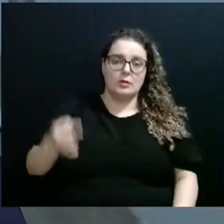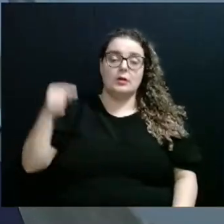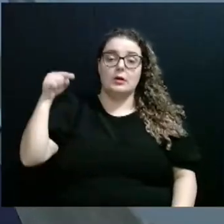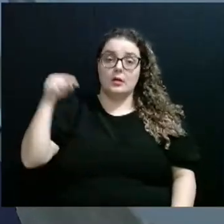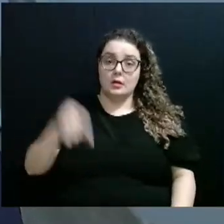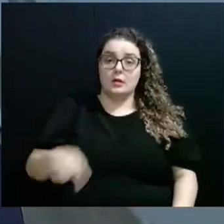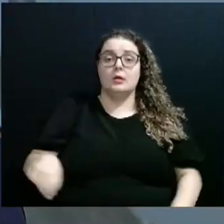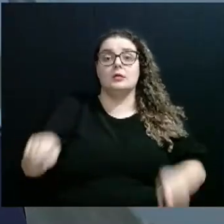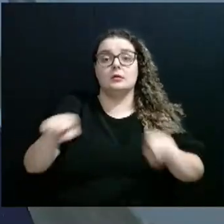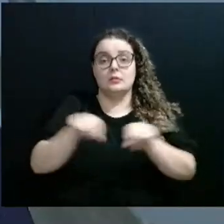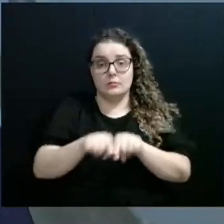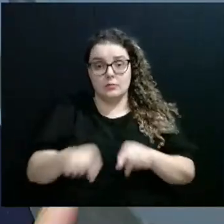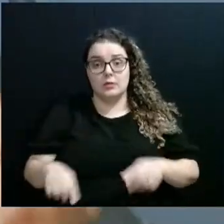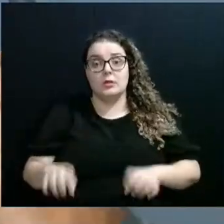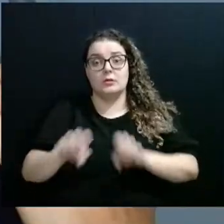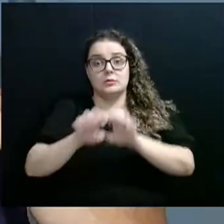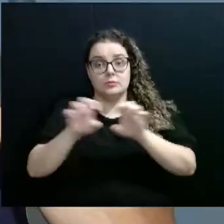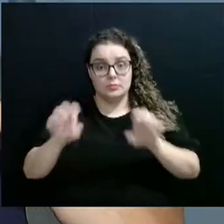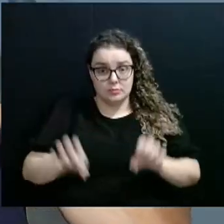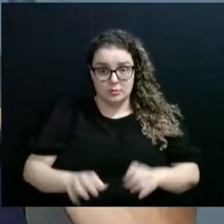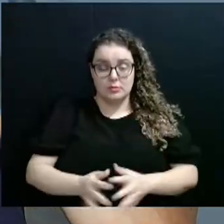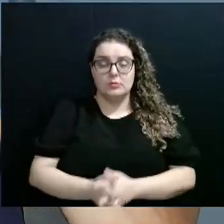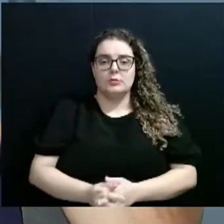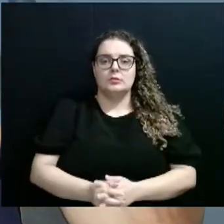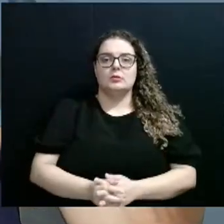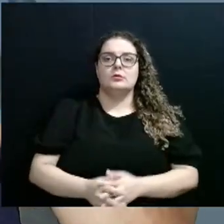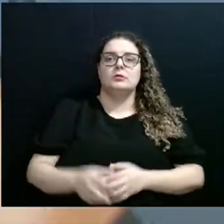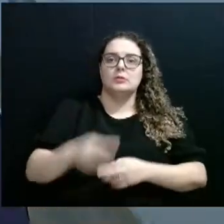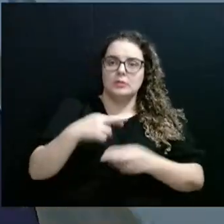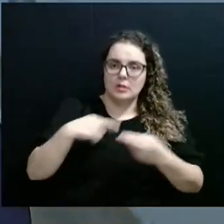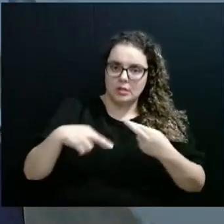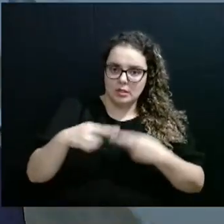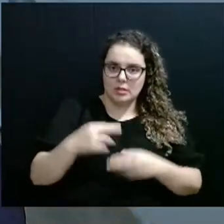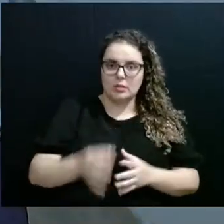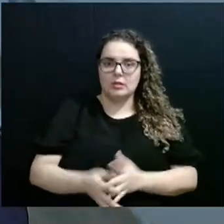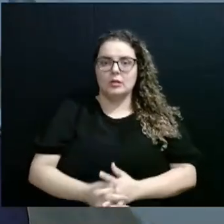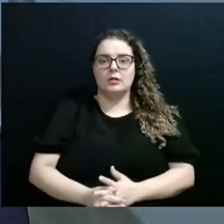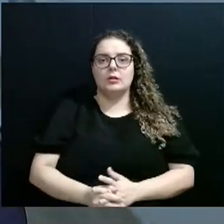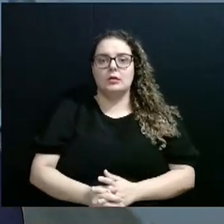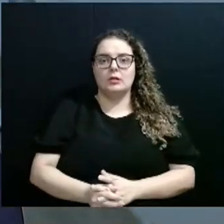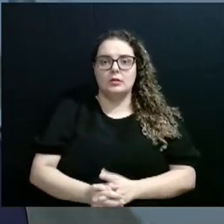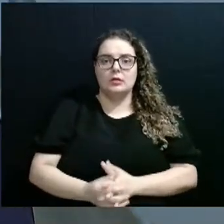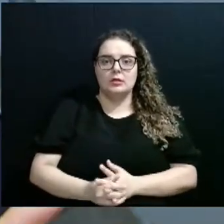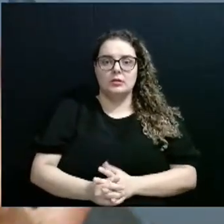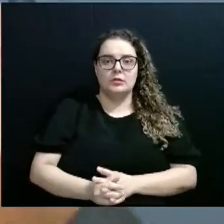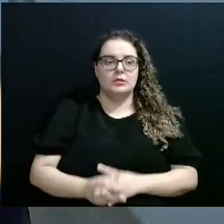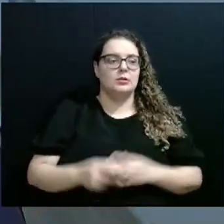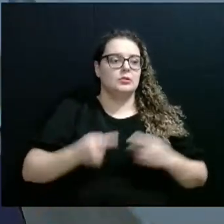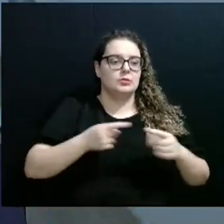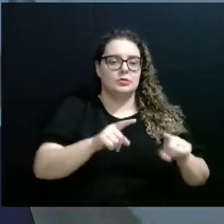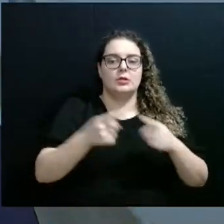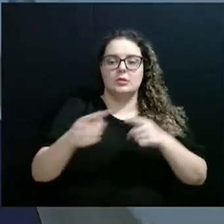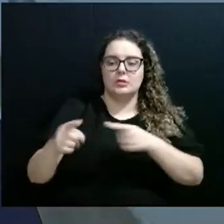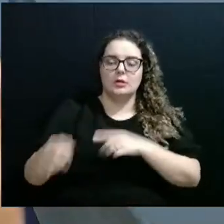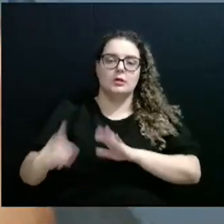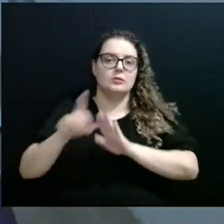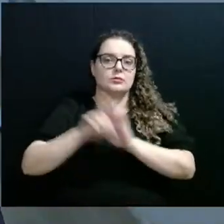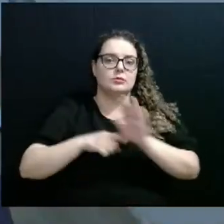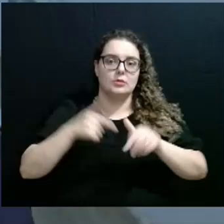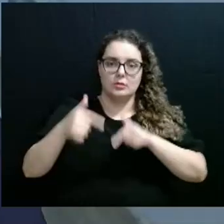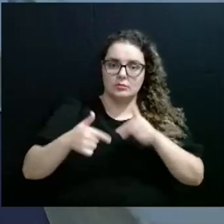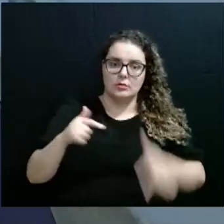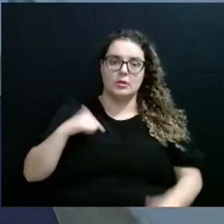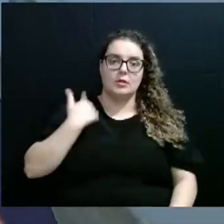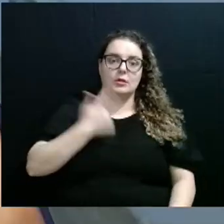questão estrutural, está ligado ao conjunto de ataques aos direitos trabalhistas que nós vivenciamos